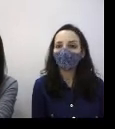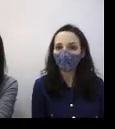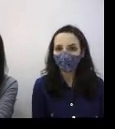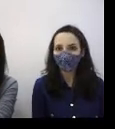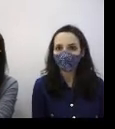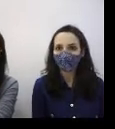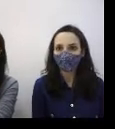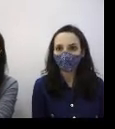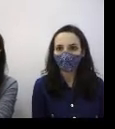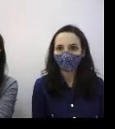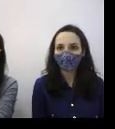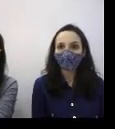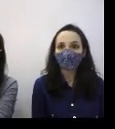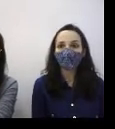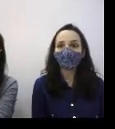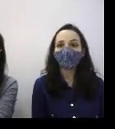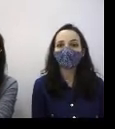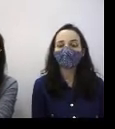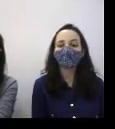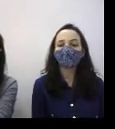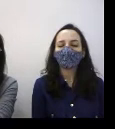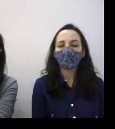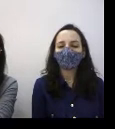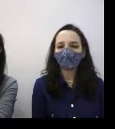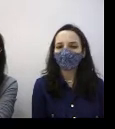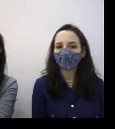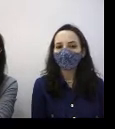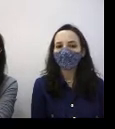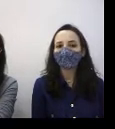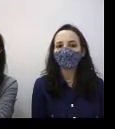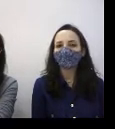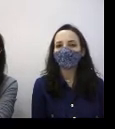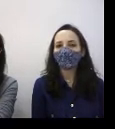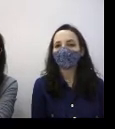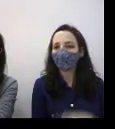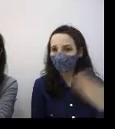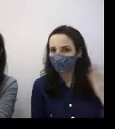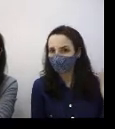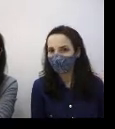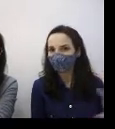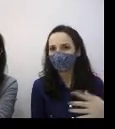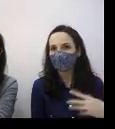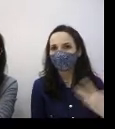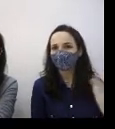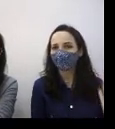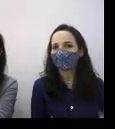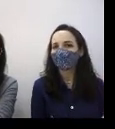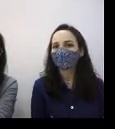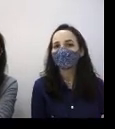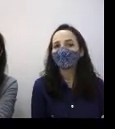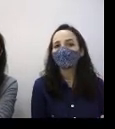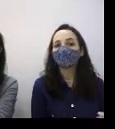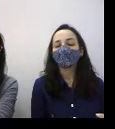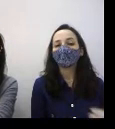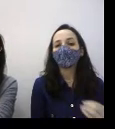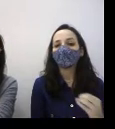eles demoram para fazer efeito. Diferente dos medicamentos que a gente está mais habituado a comprar na